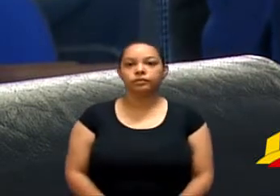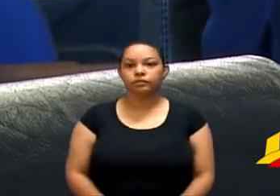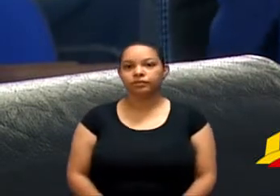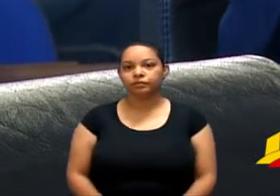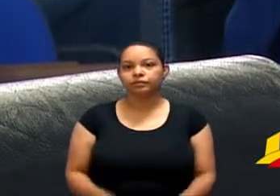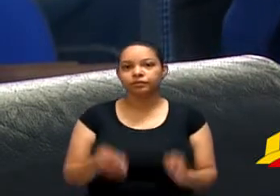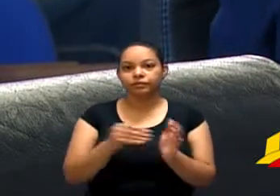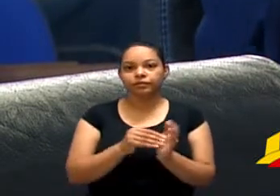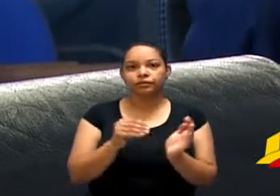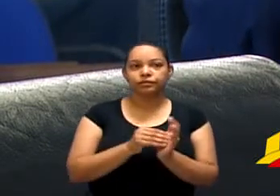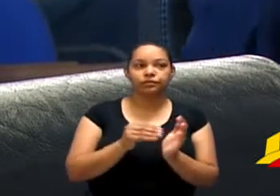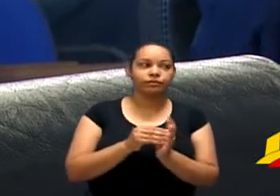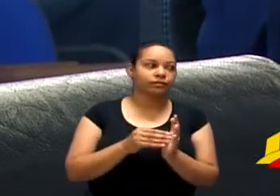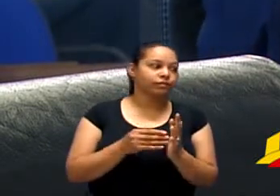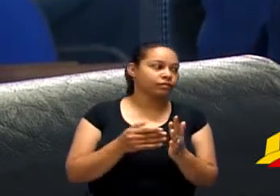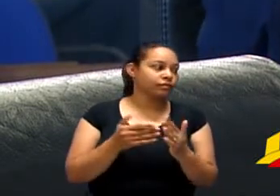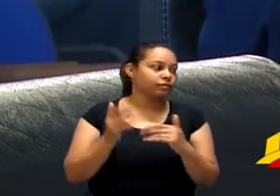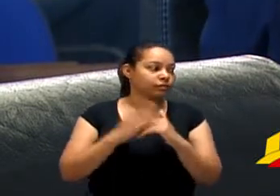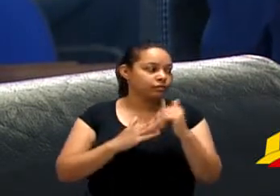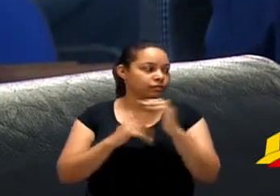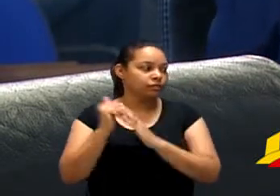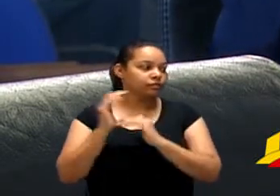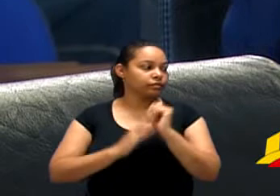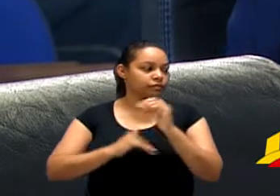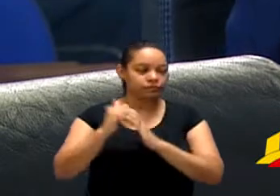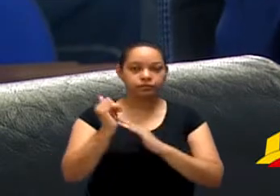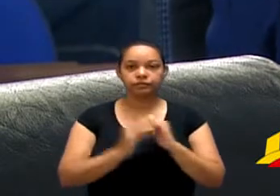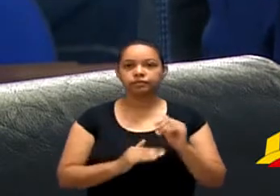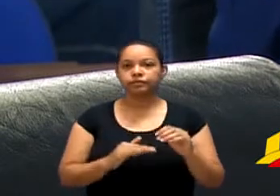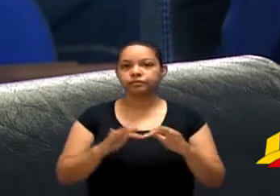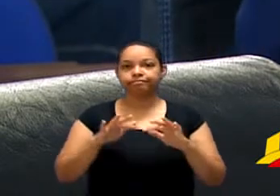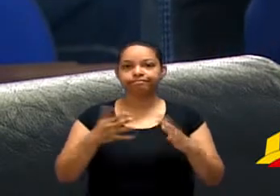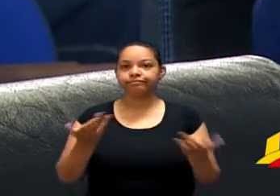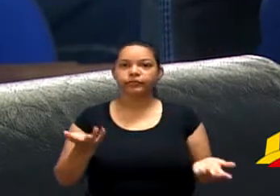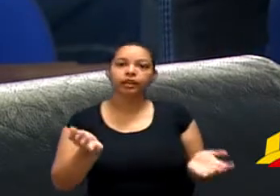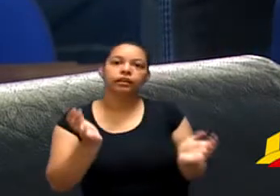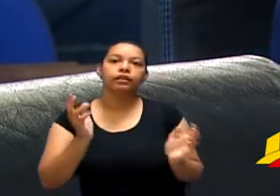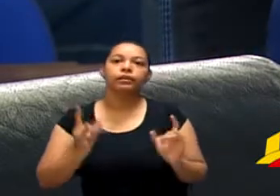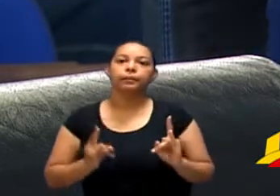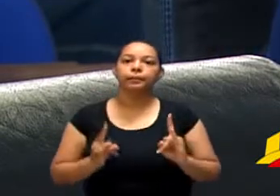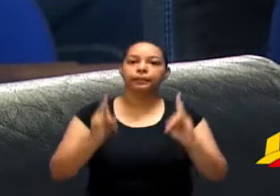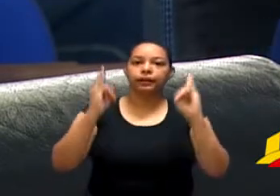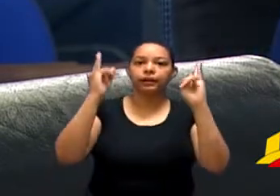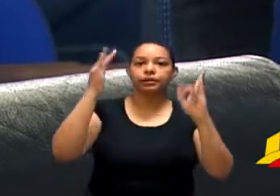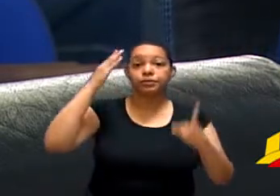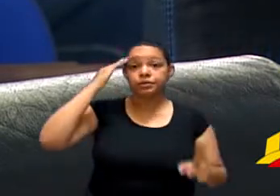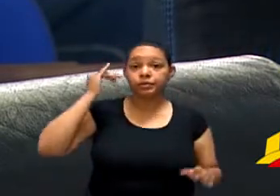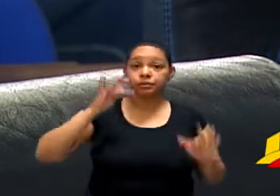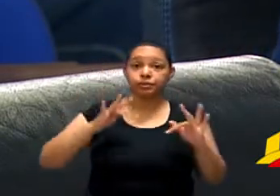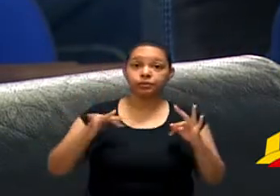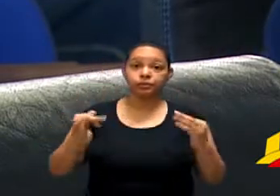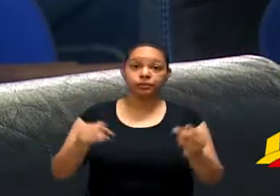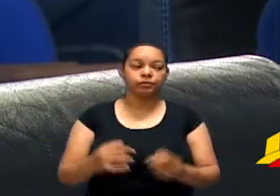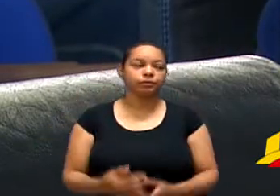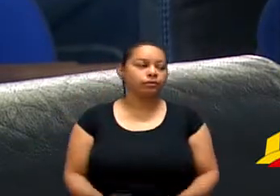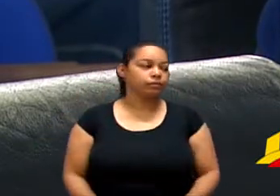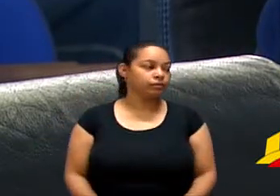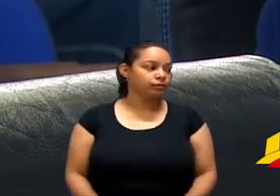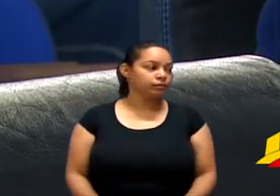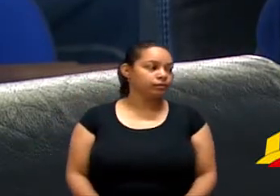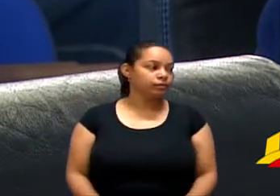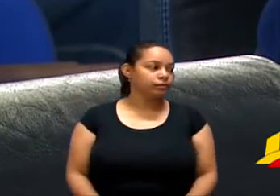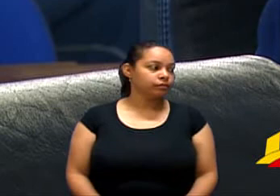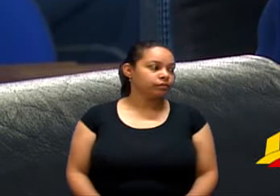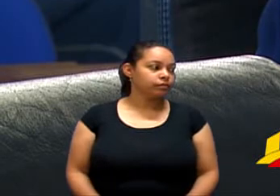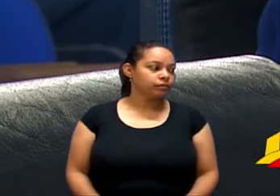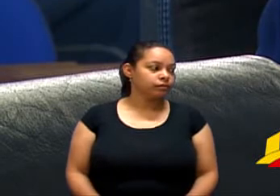a mesma coisa que o sabe tudo né espalhados pela cidade servindo moradores para secretário falou que já